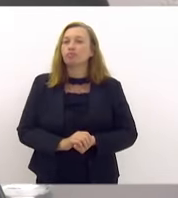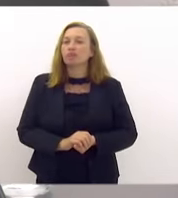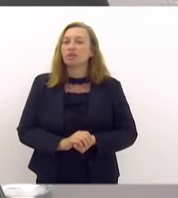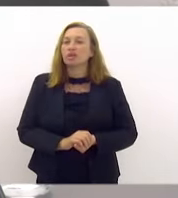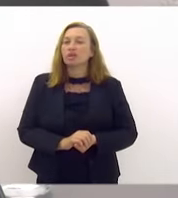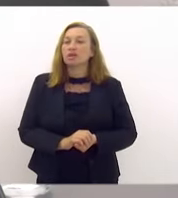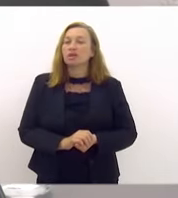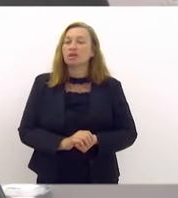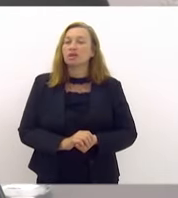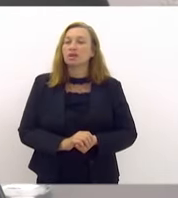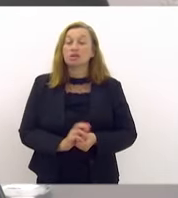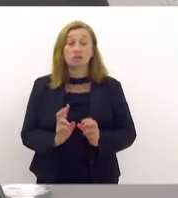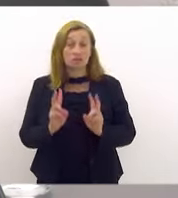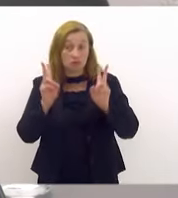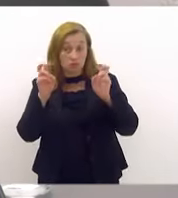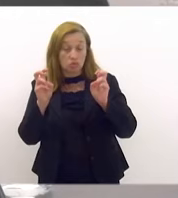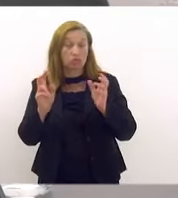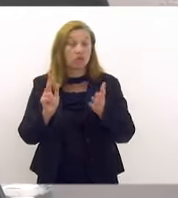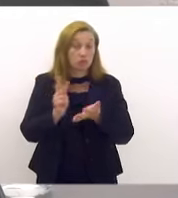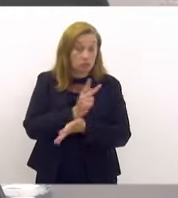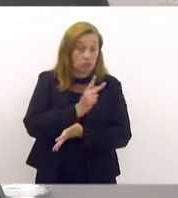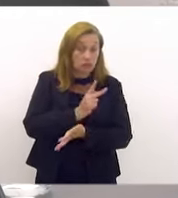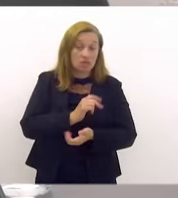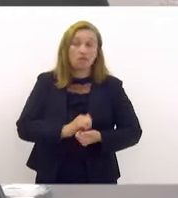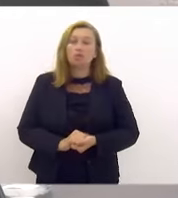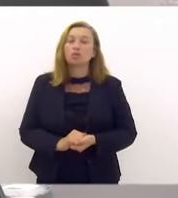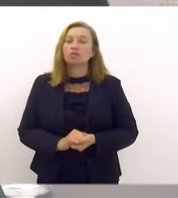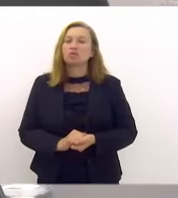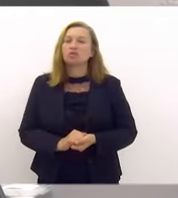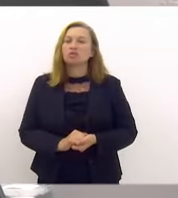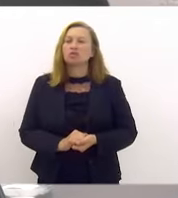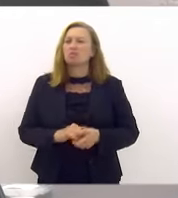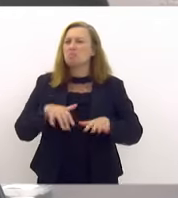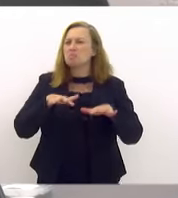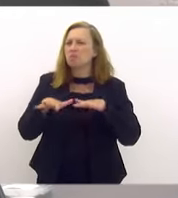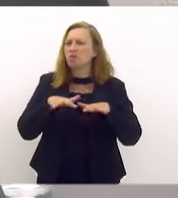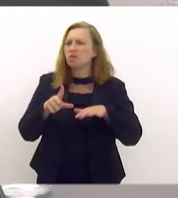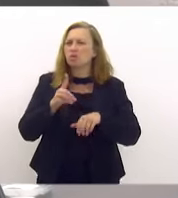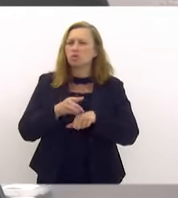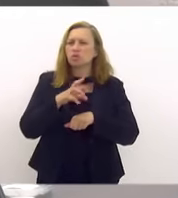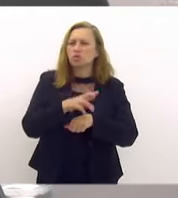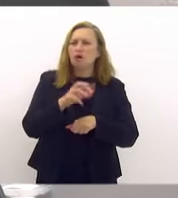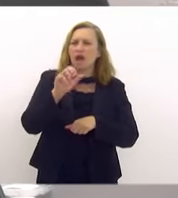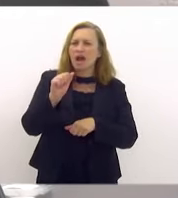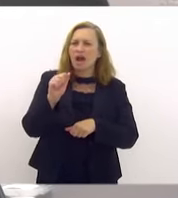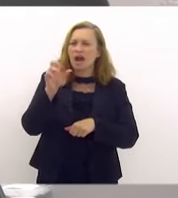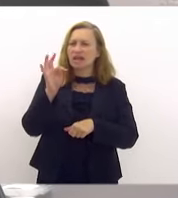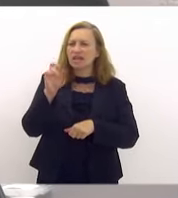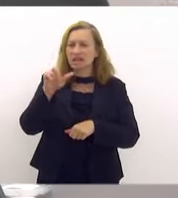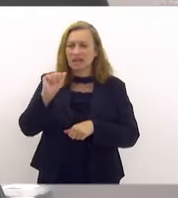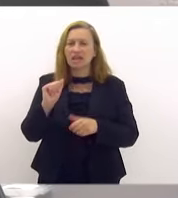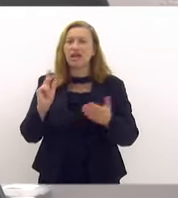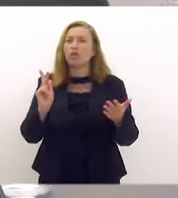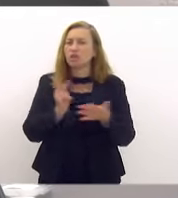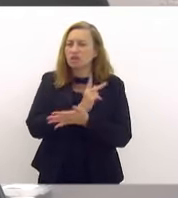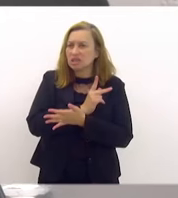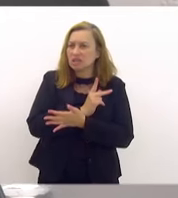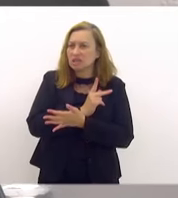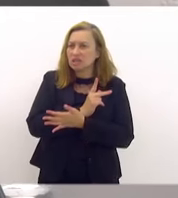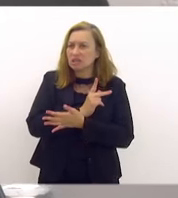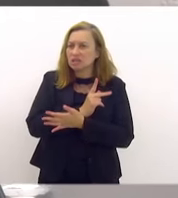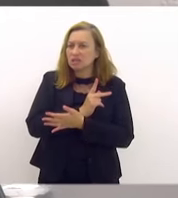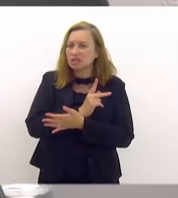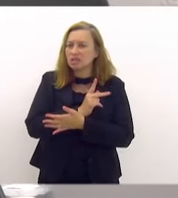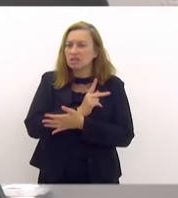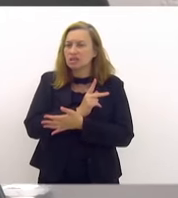casos que vieram acontecendo né essa esse movimento que o Dr attila falou que ocorreu nas varas